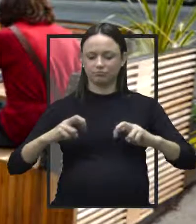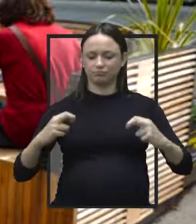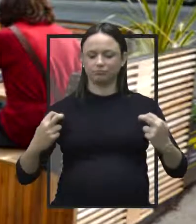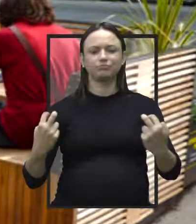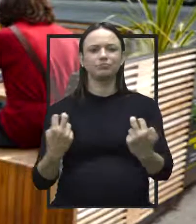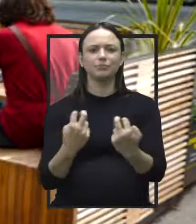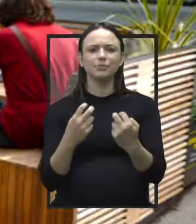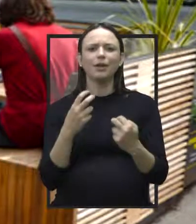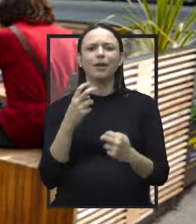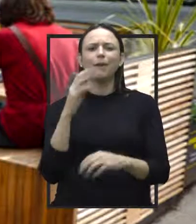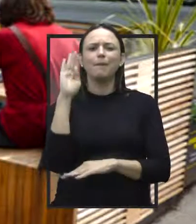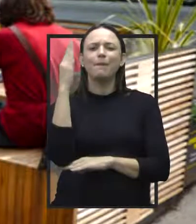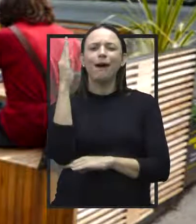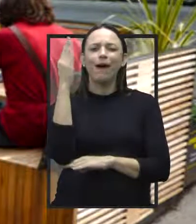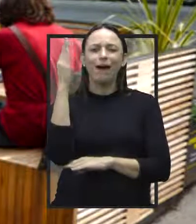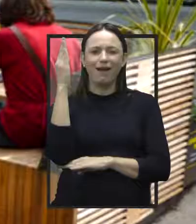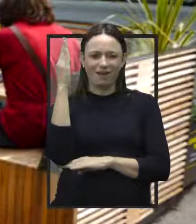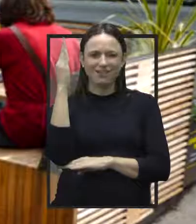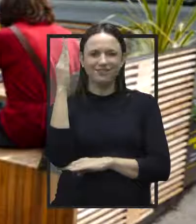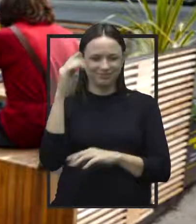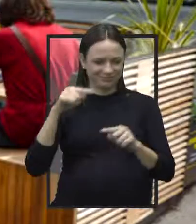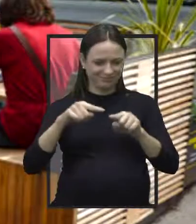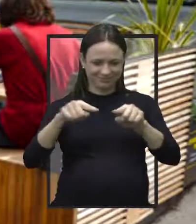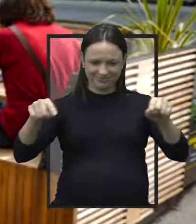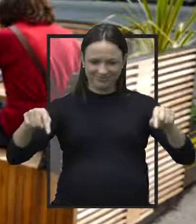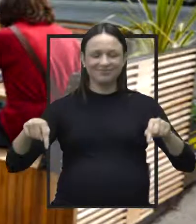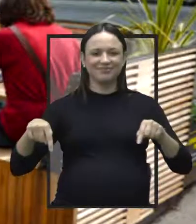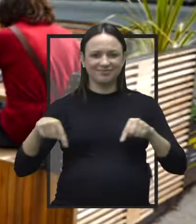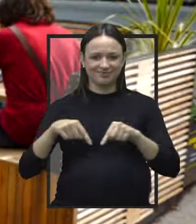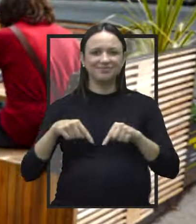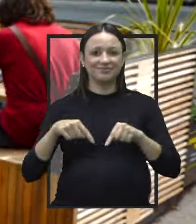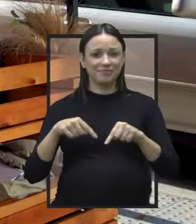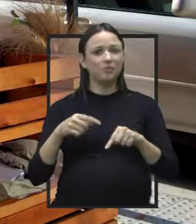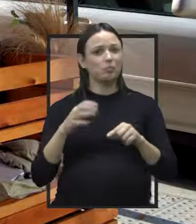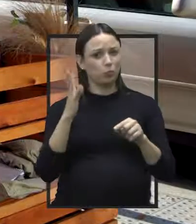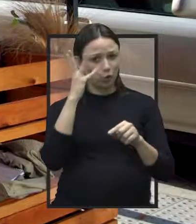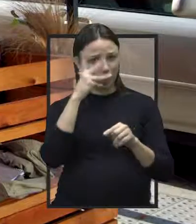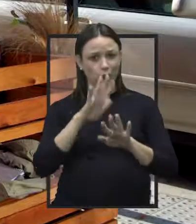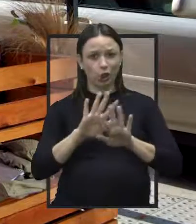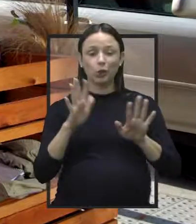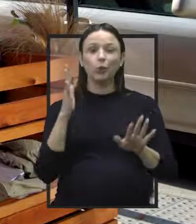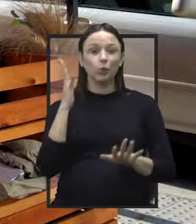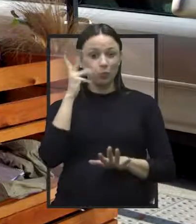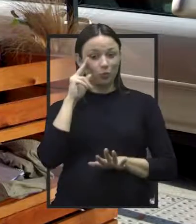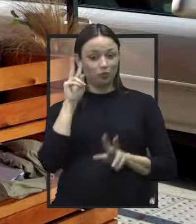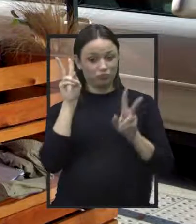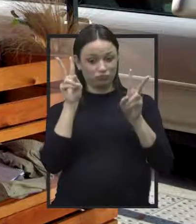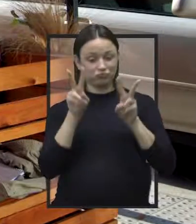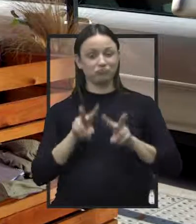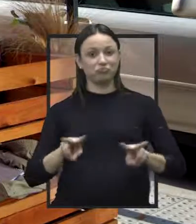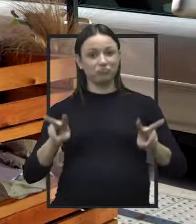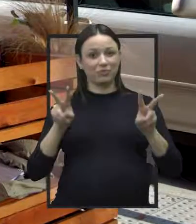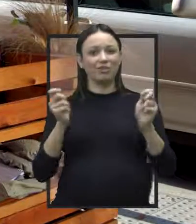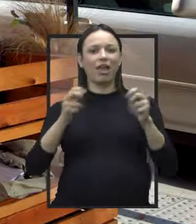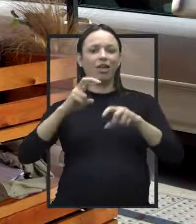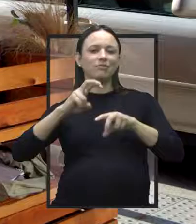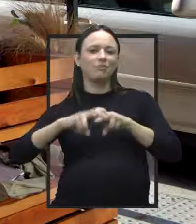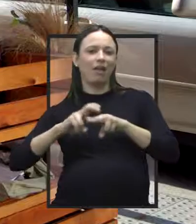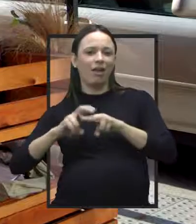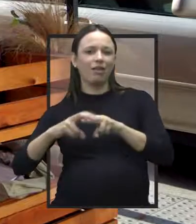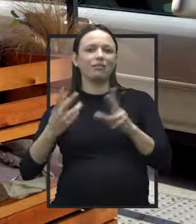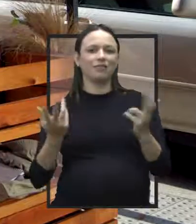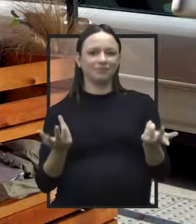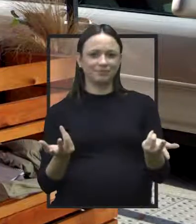um bulevar pequeno de madeira, muito bem feito, muito bonito, inclusive,